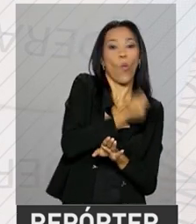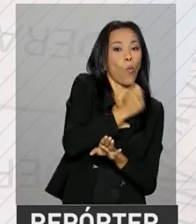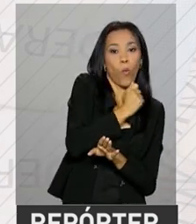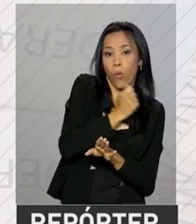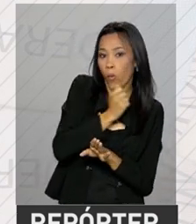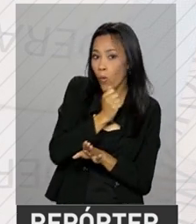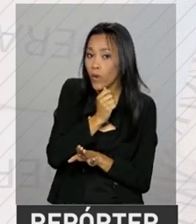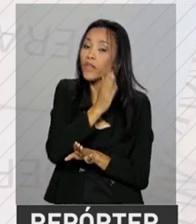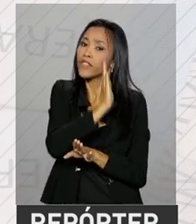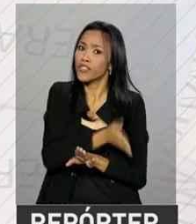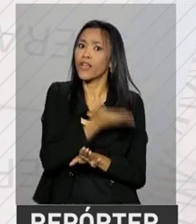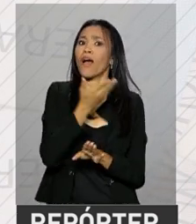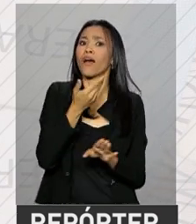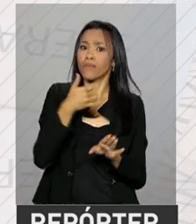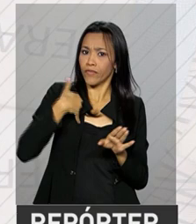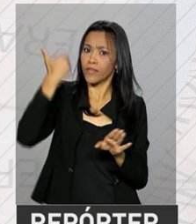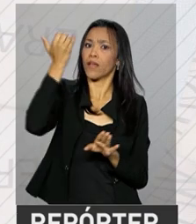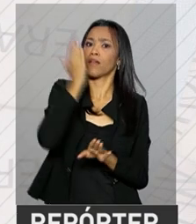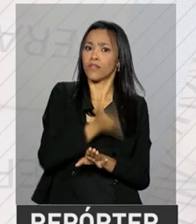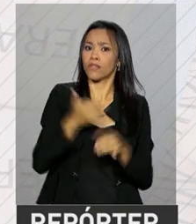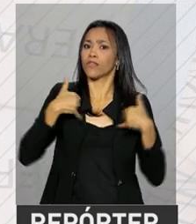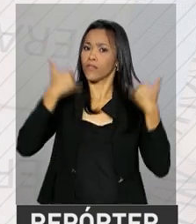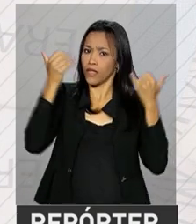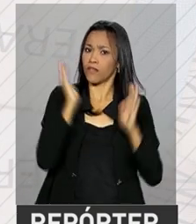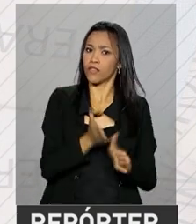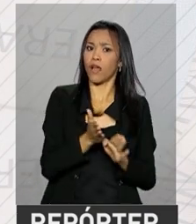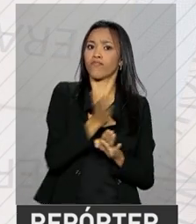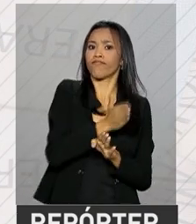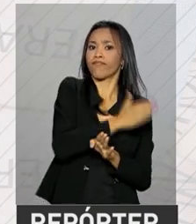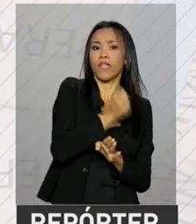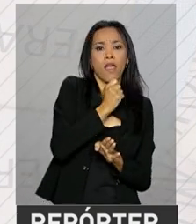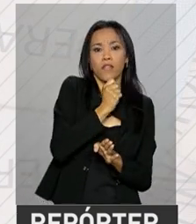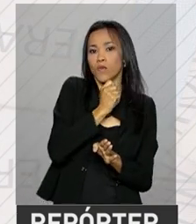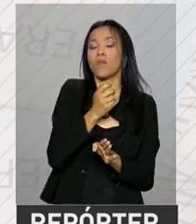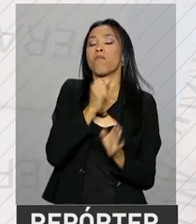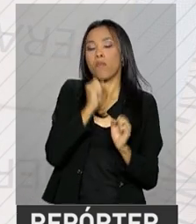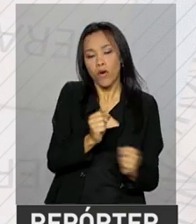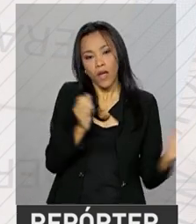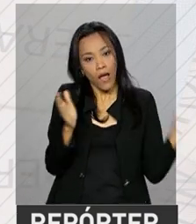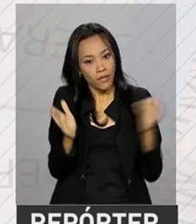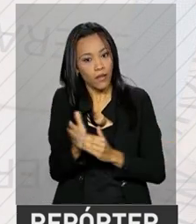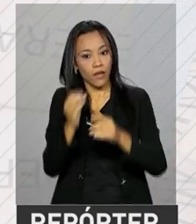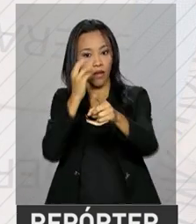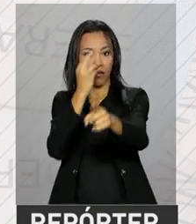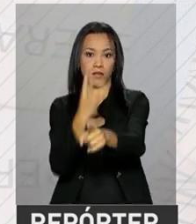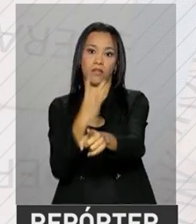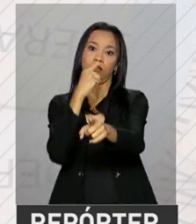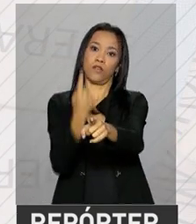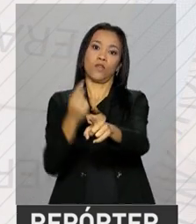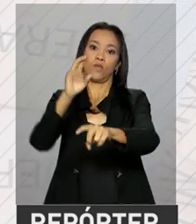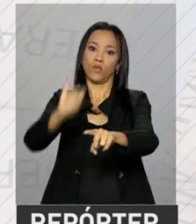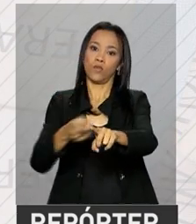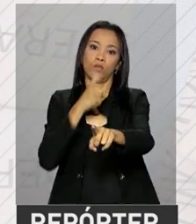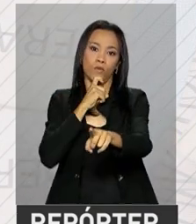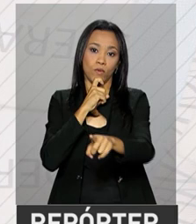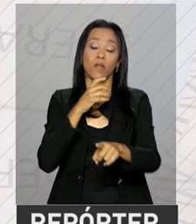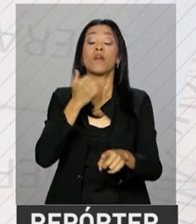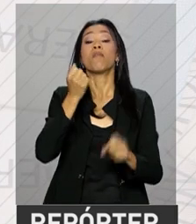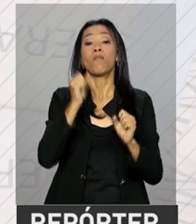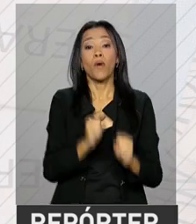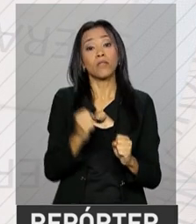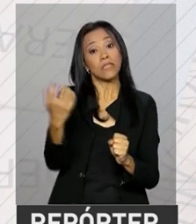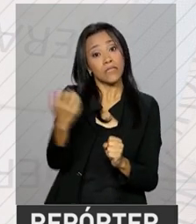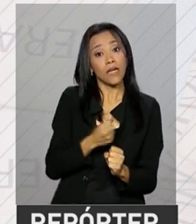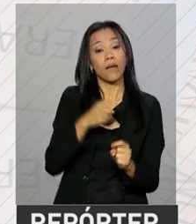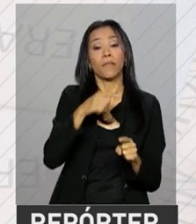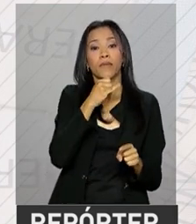já fez aniversário nos meses anteriores. Pode sacar os valores das contas inativas quem teve o